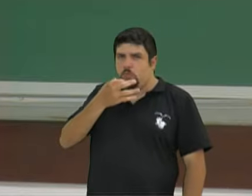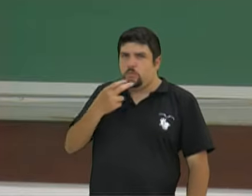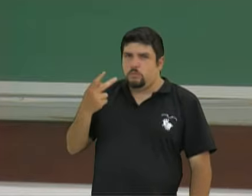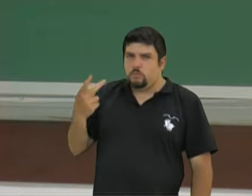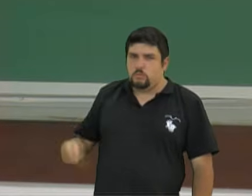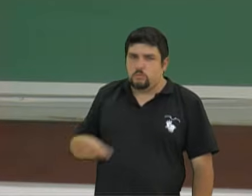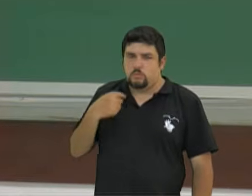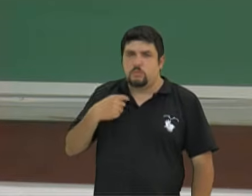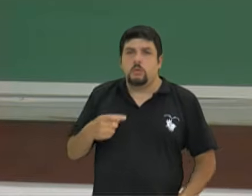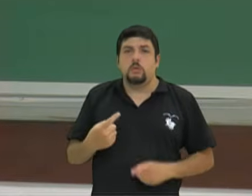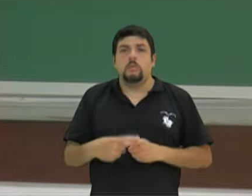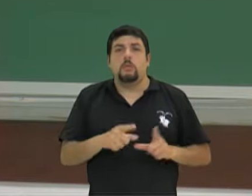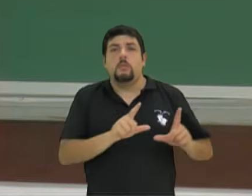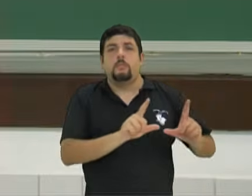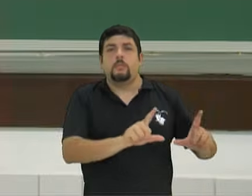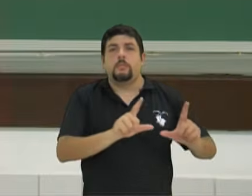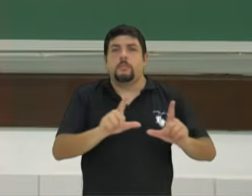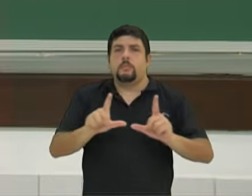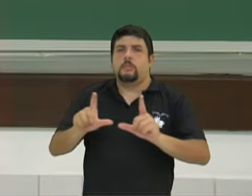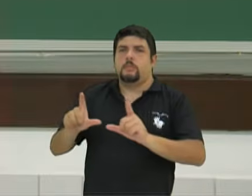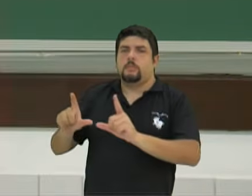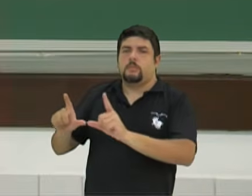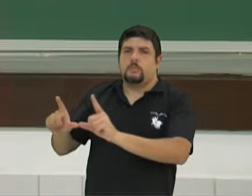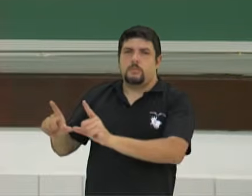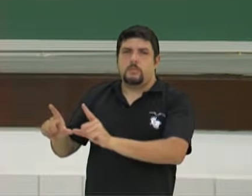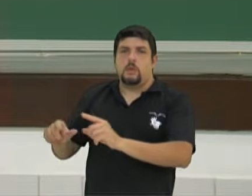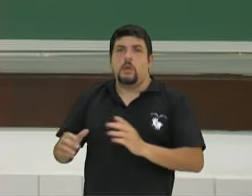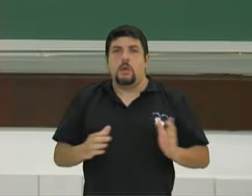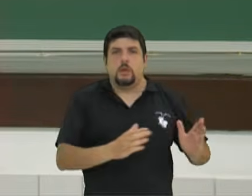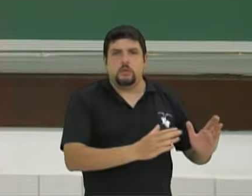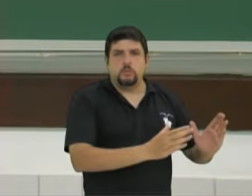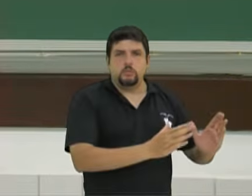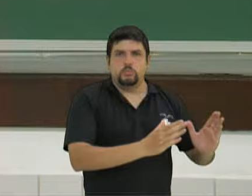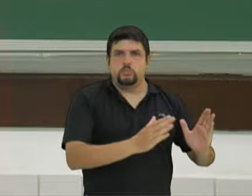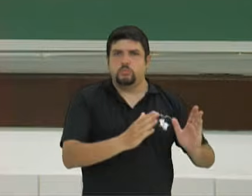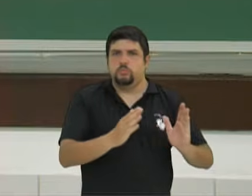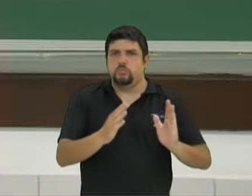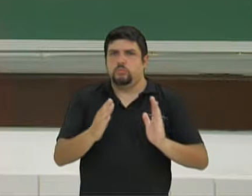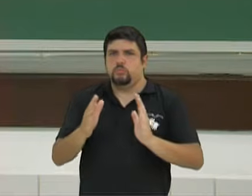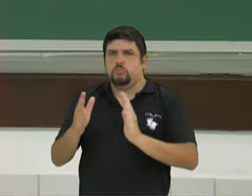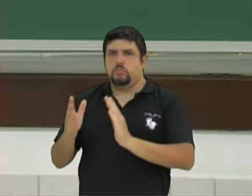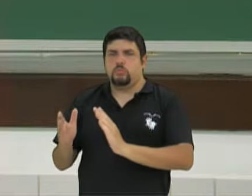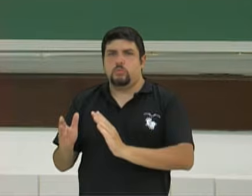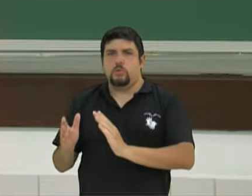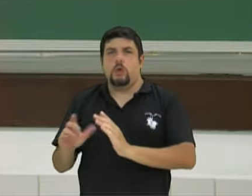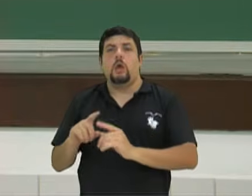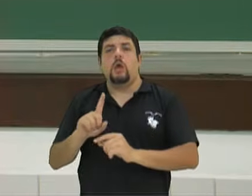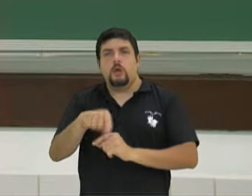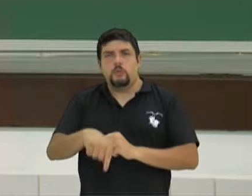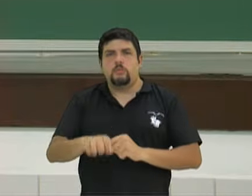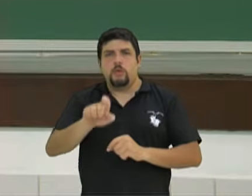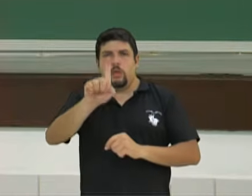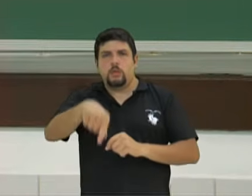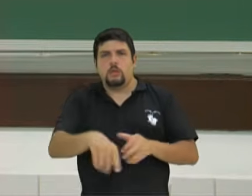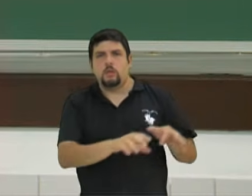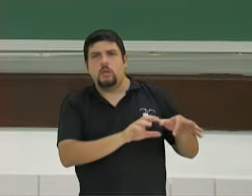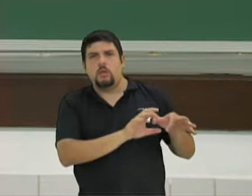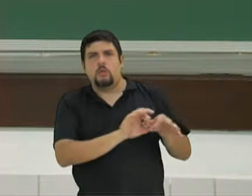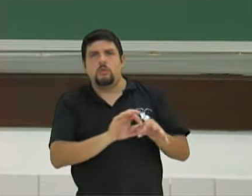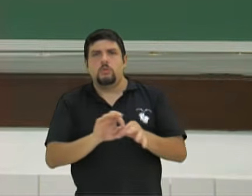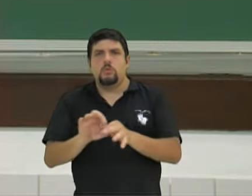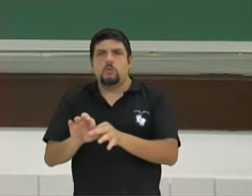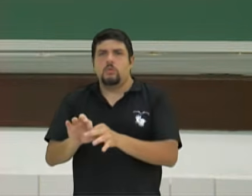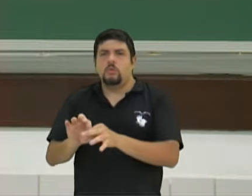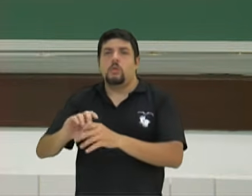essas sequências de cena ele colocava lá, que toda uma sequência de cenas sobre um contexto, formava-se